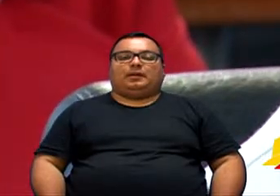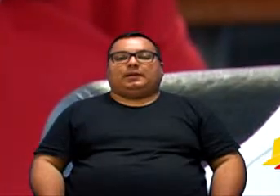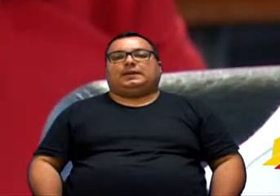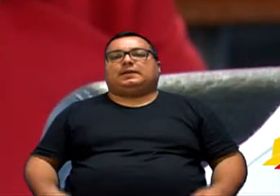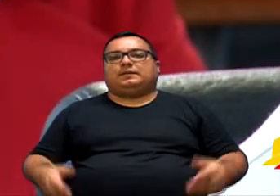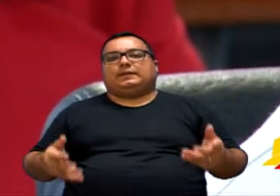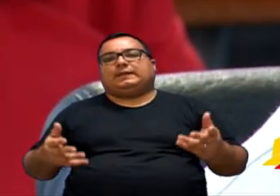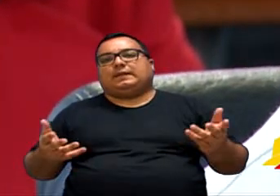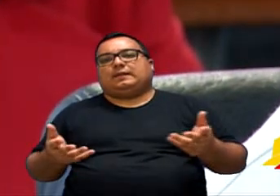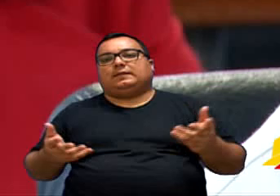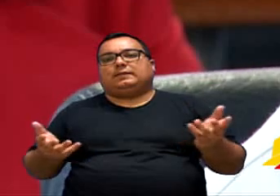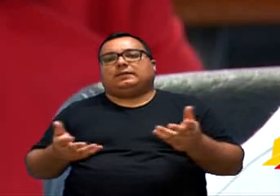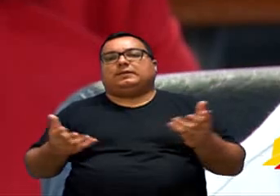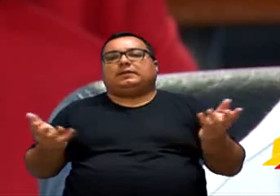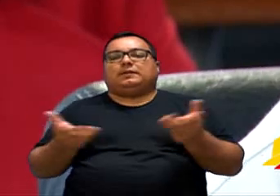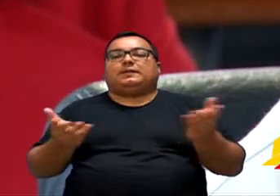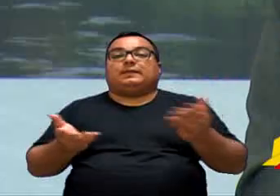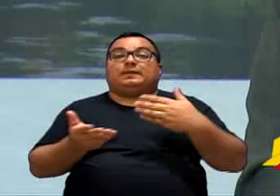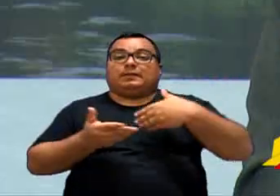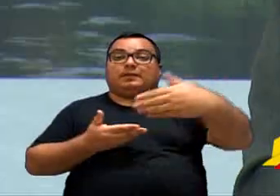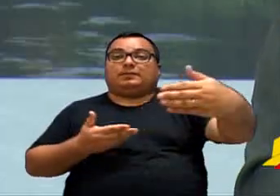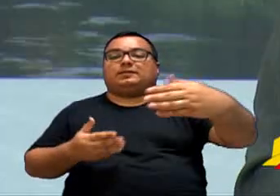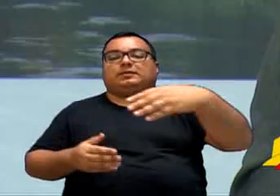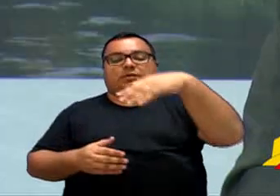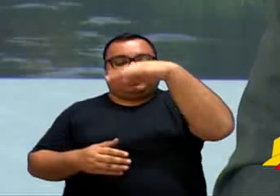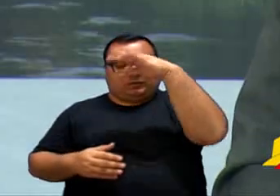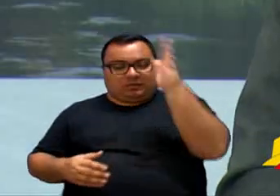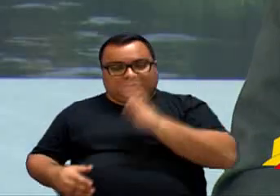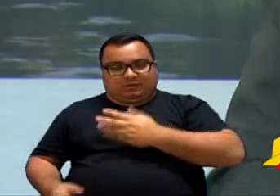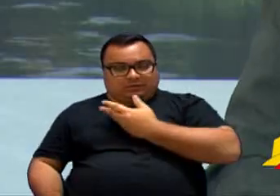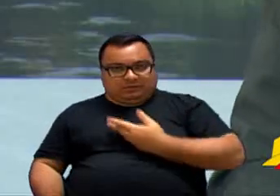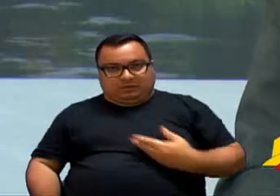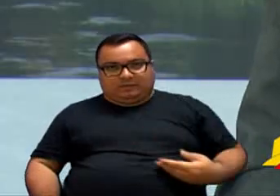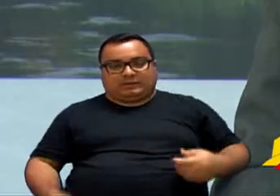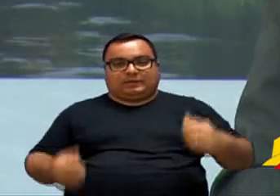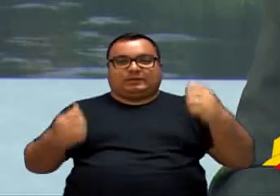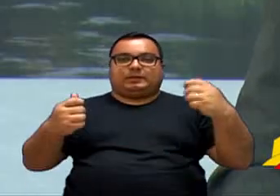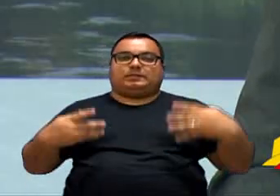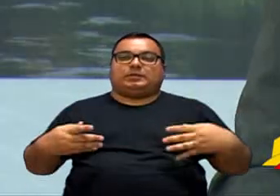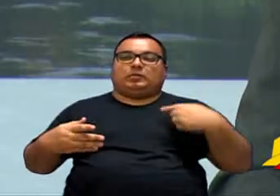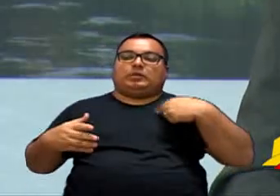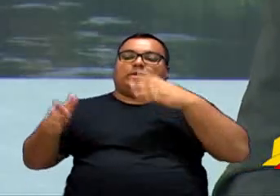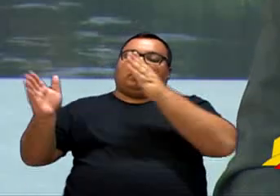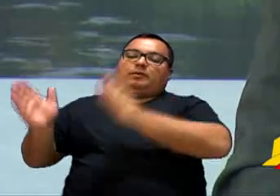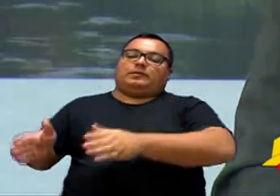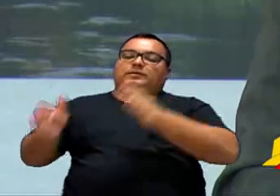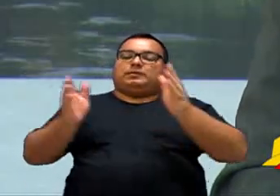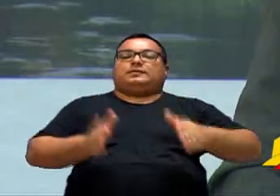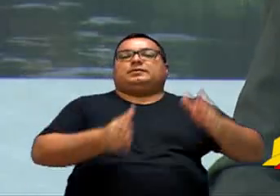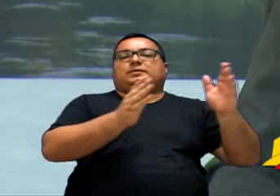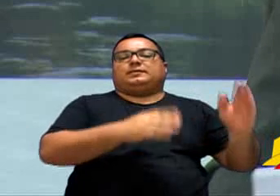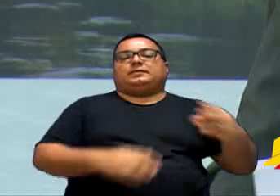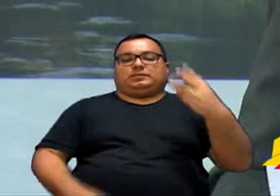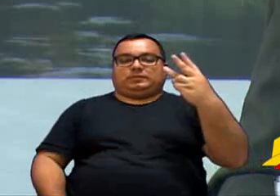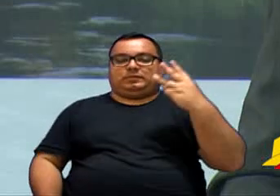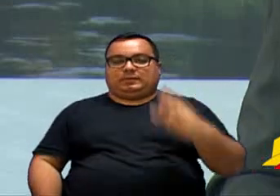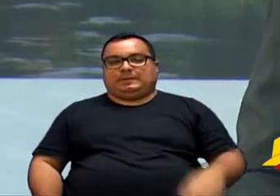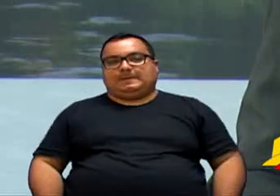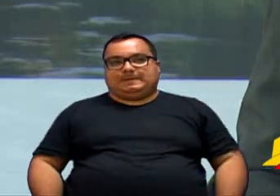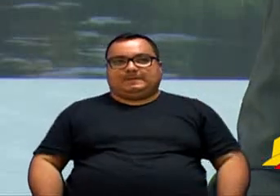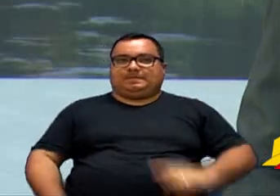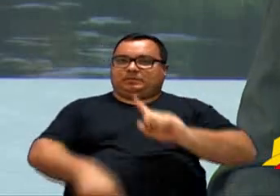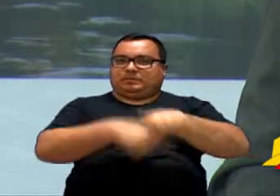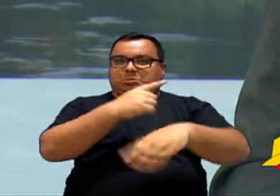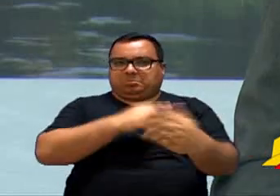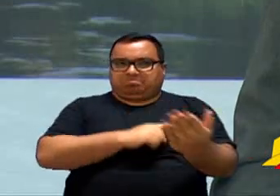governo federal, tendo explicado os três fundos basicamente, e depois o companheiro Salatiel pode detalhar melhor e nos ajudar com relação a